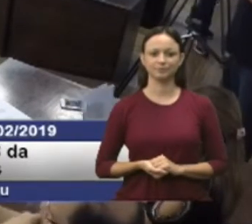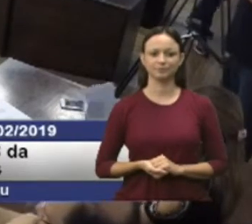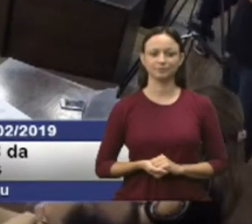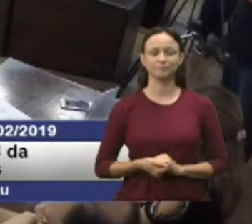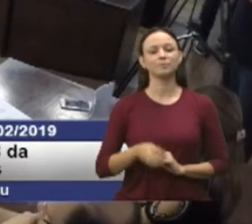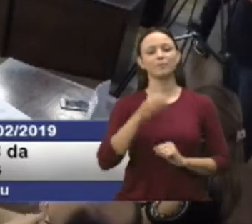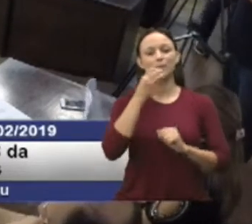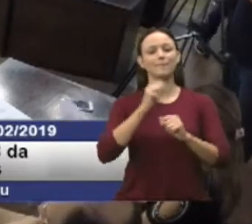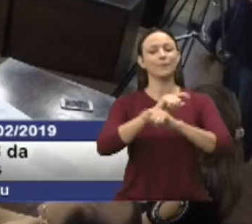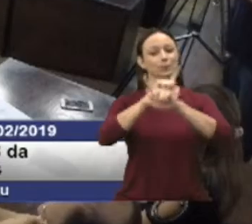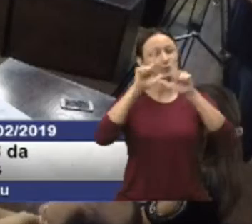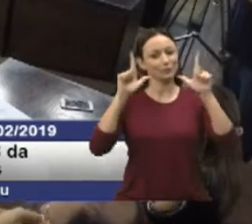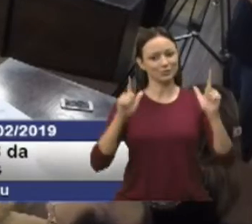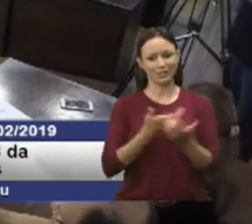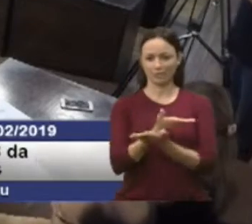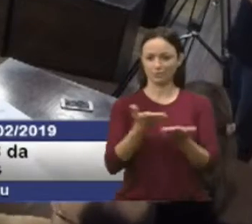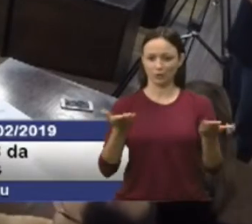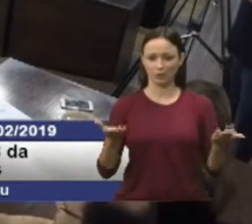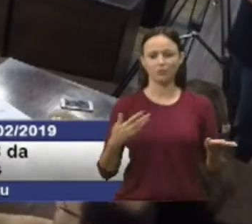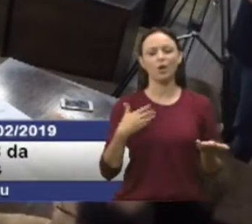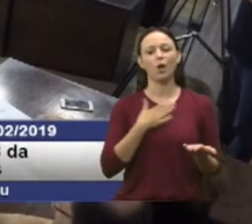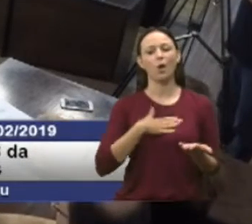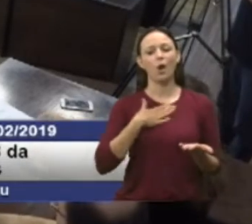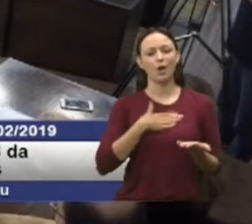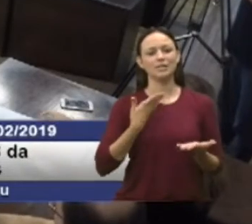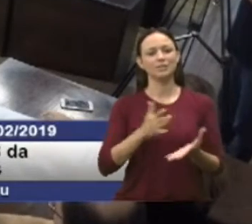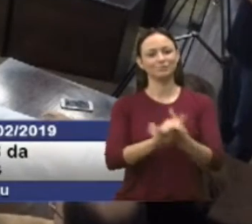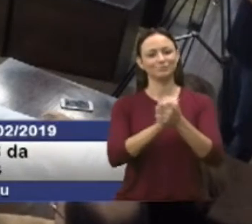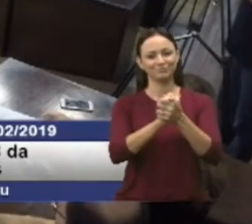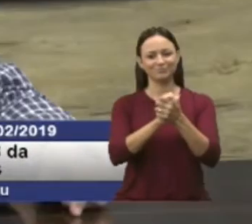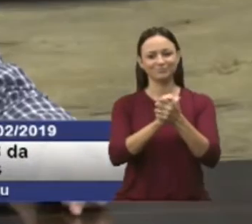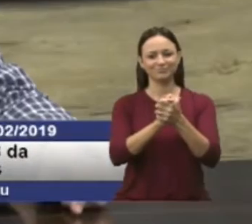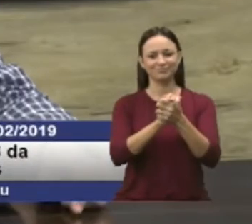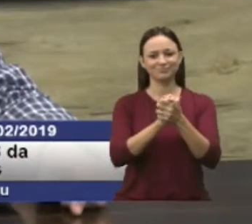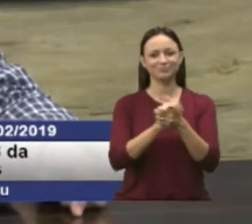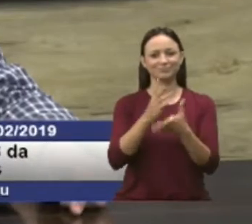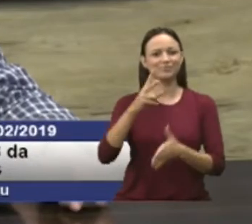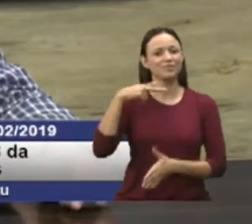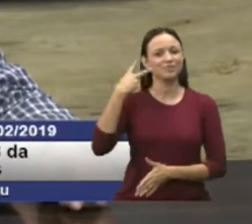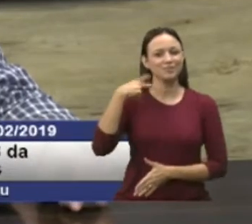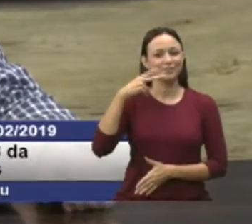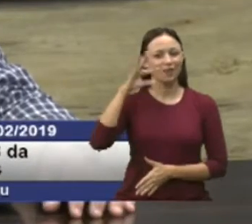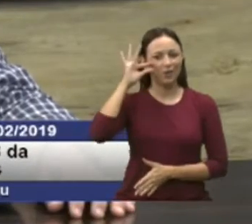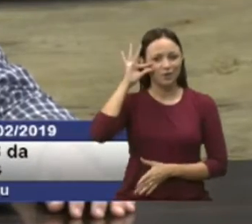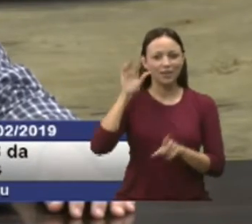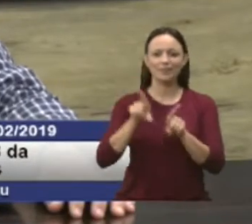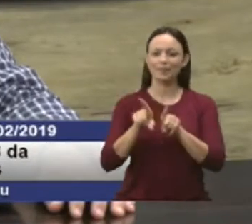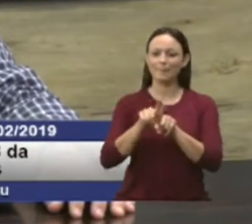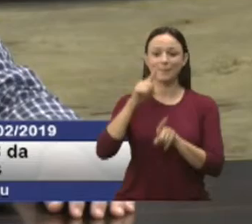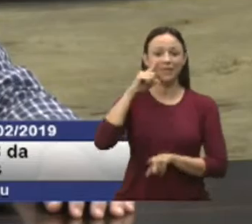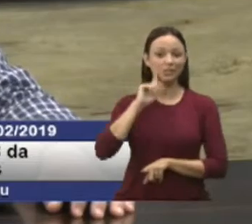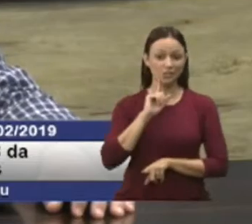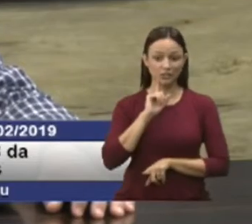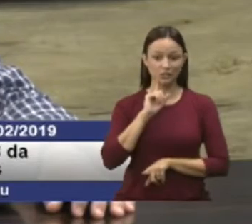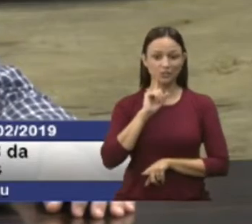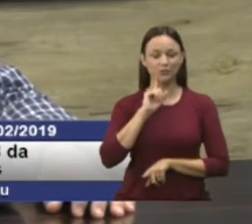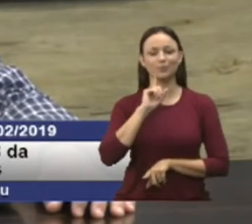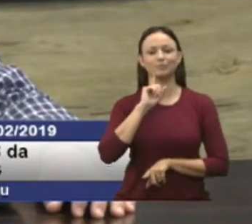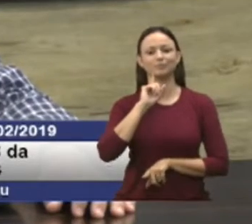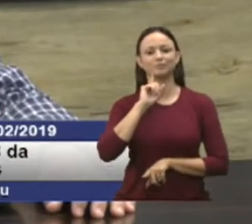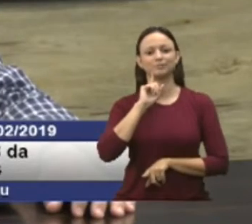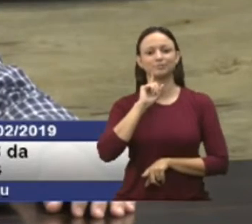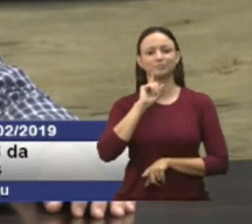Bom dia a todos. Gostaria de cumprimentar o senhor vereador Wagner, senhor Gentil, o